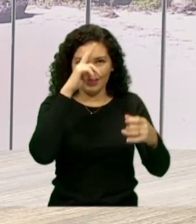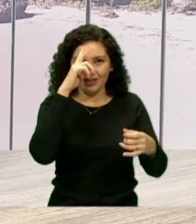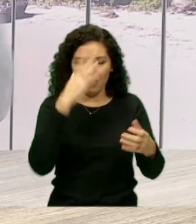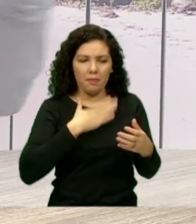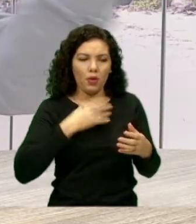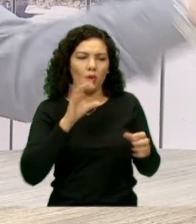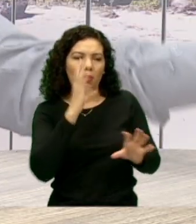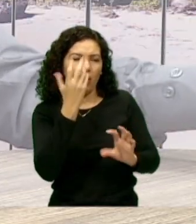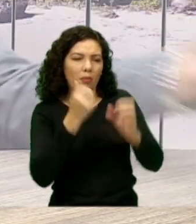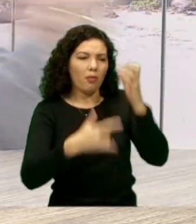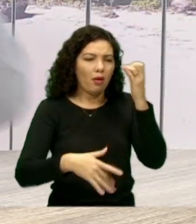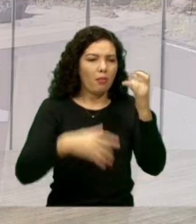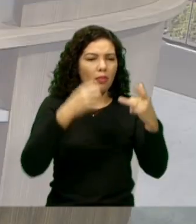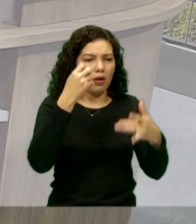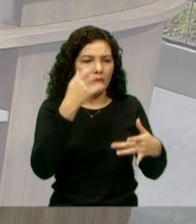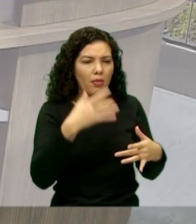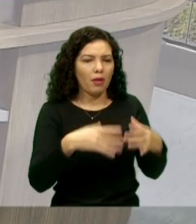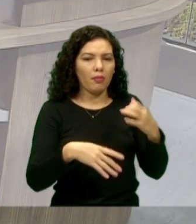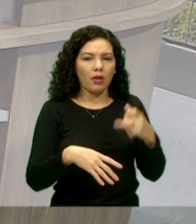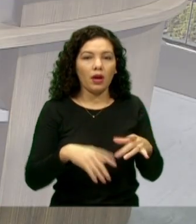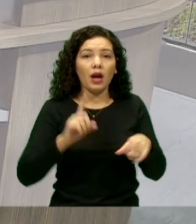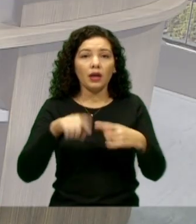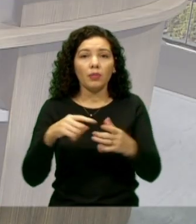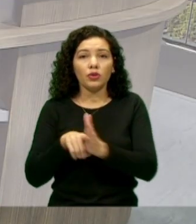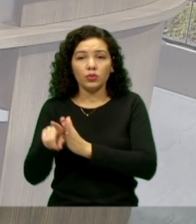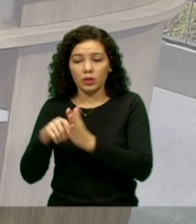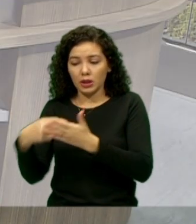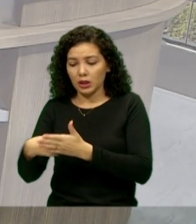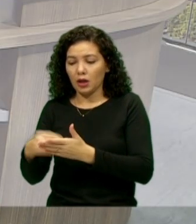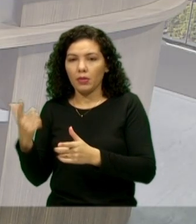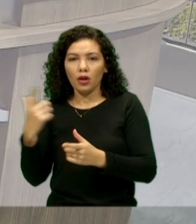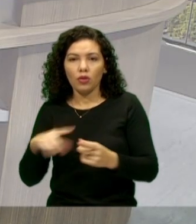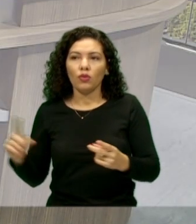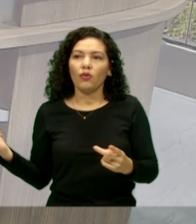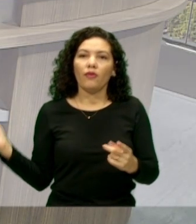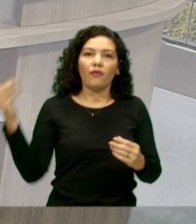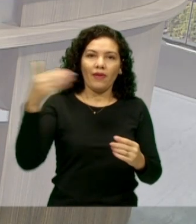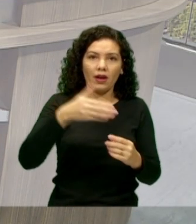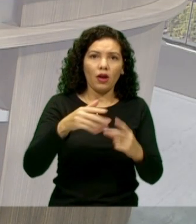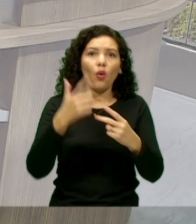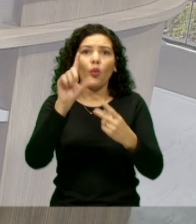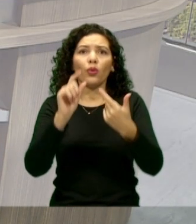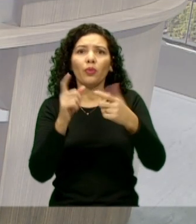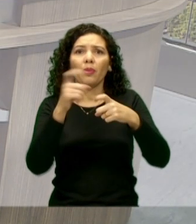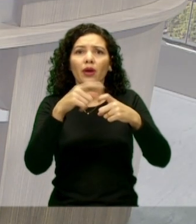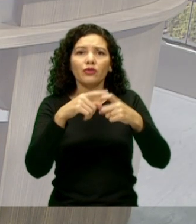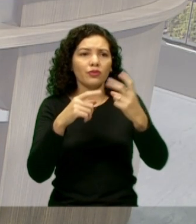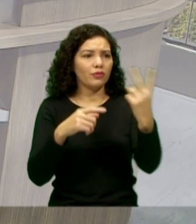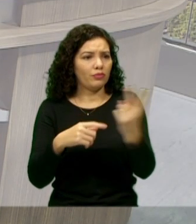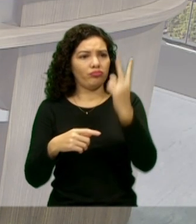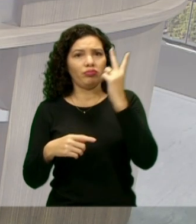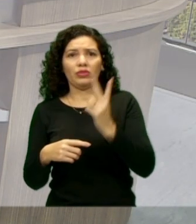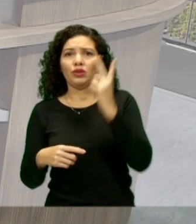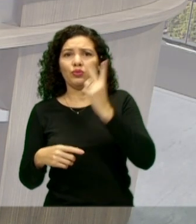vou levar os exames, é um segundo médico. Aí eu tenho que contar a história de novo.